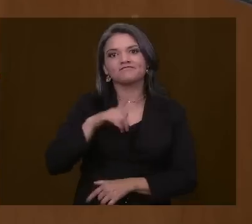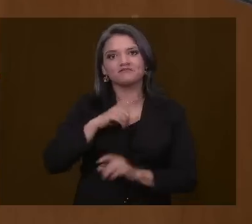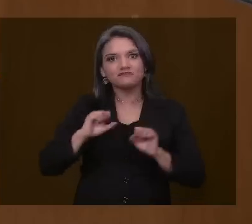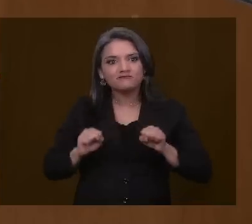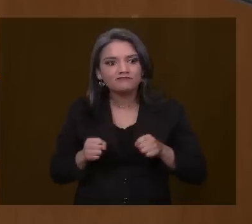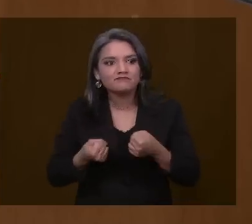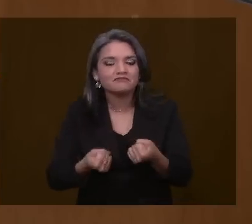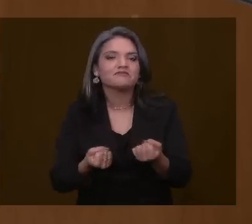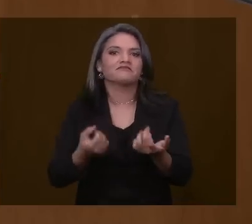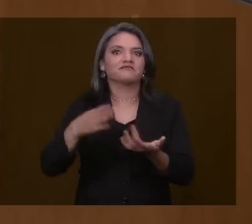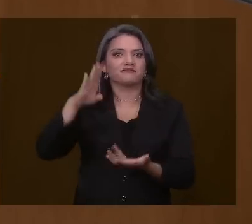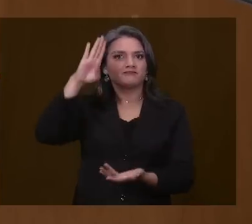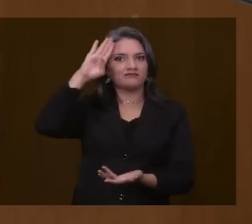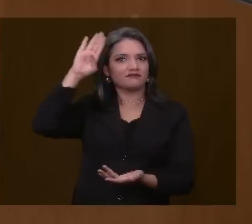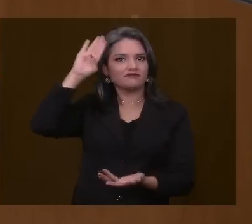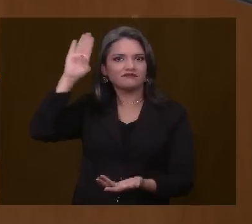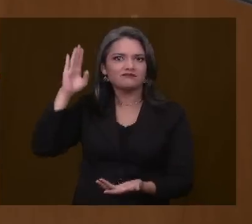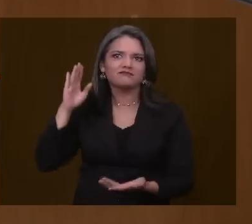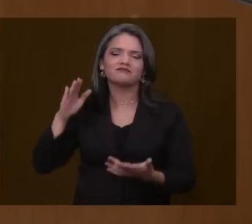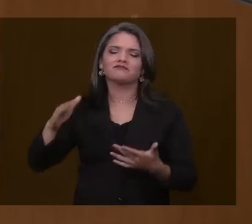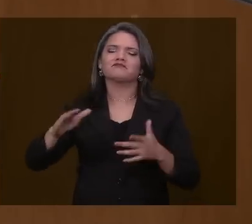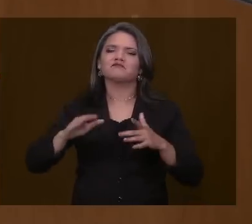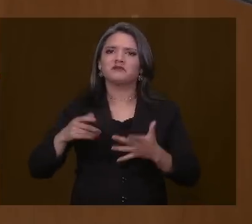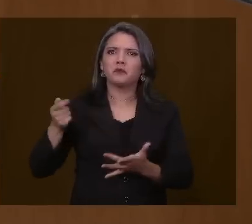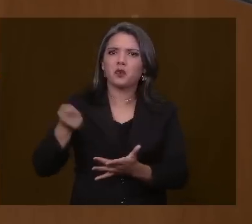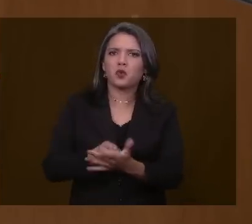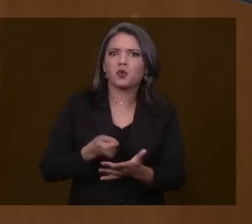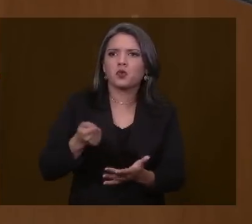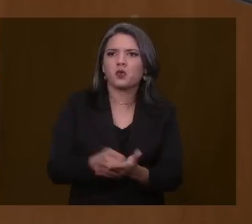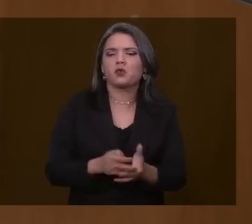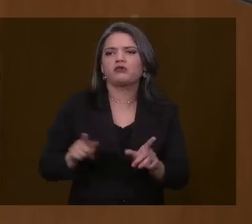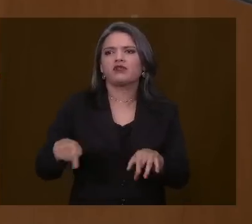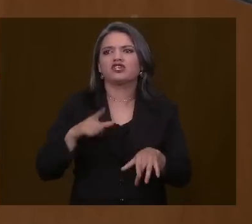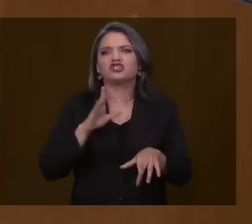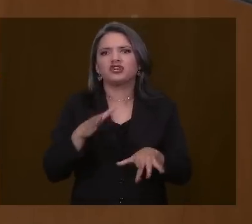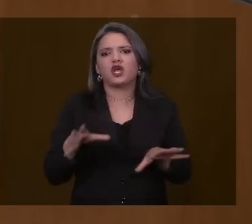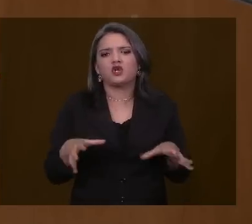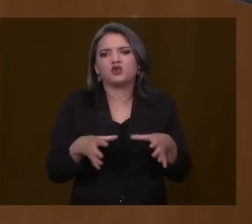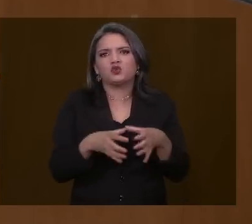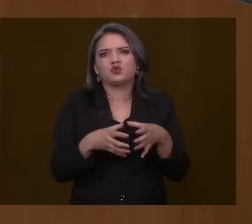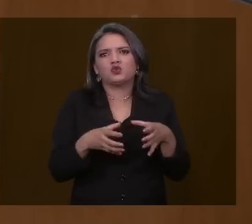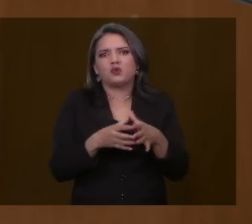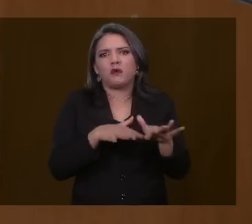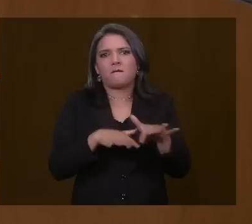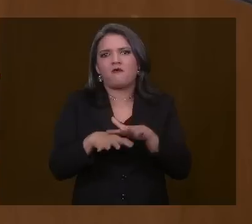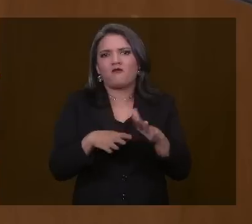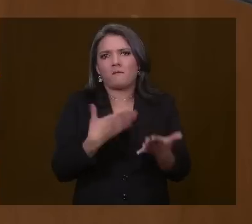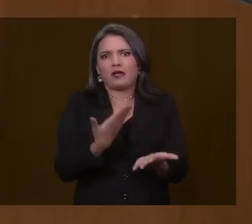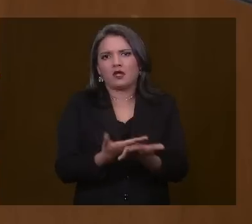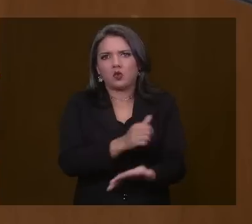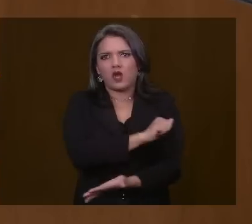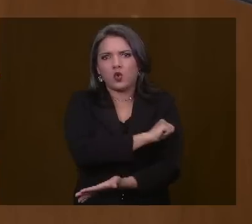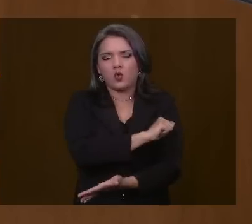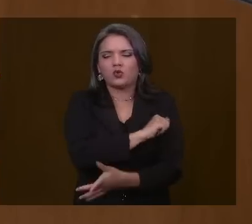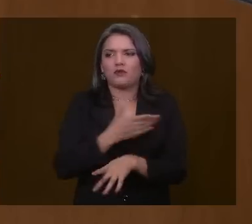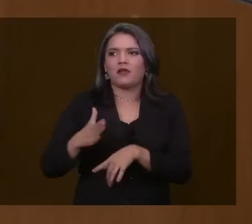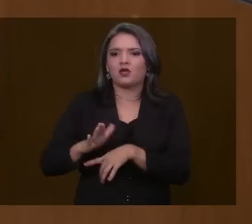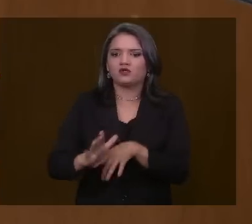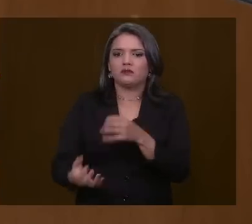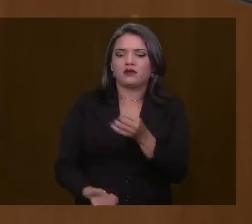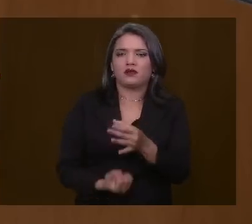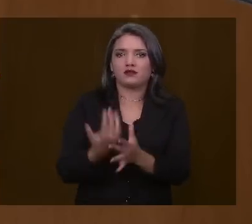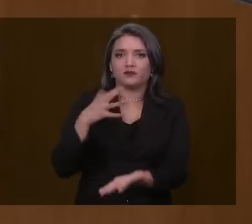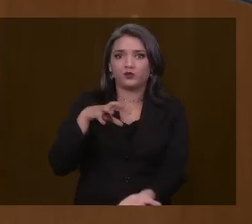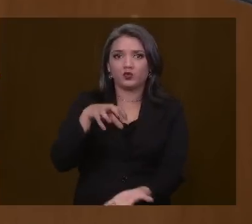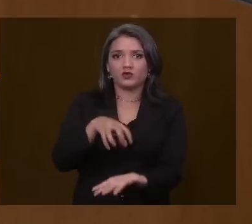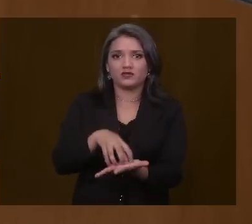engajamento acadêmico e político, atuando no movimento estudantil e contribuindo para a fundação do Centro